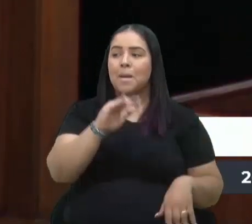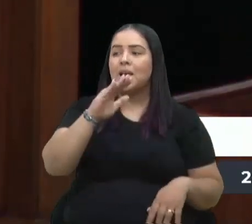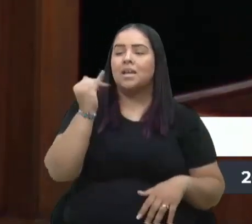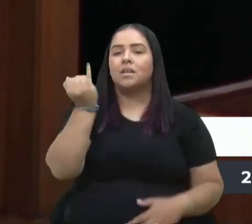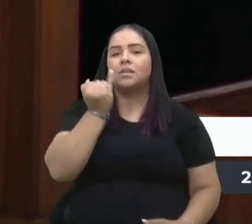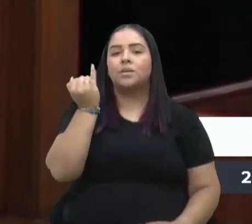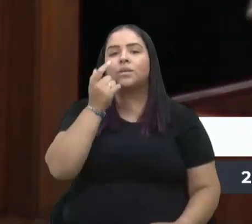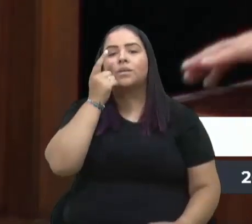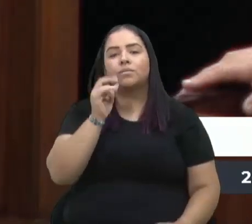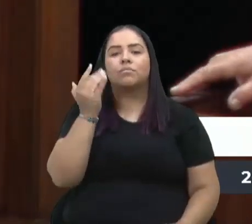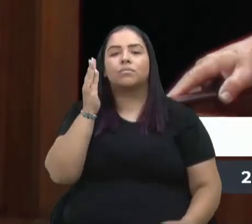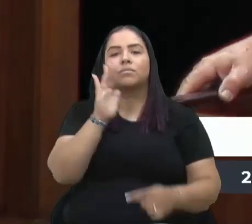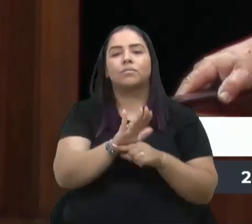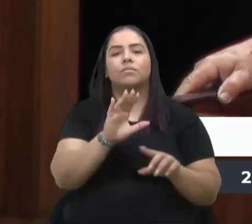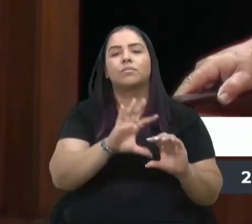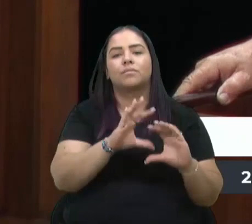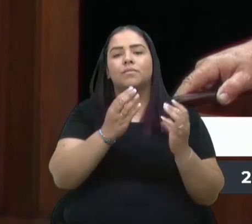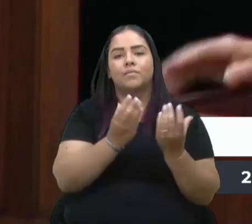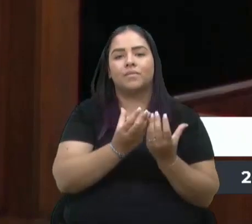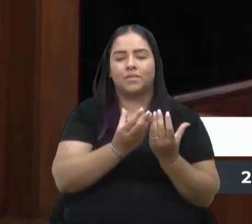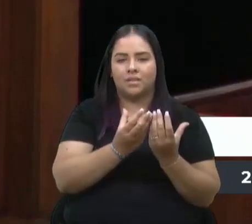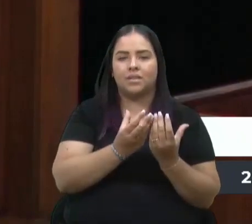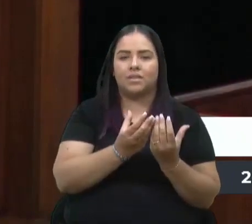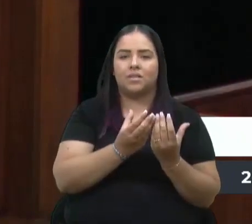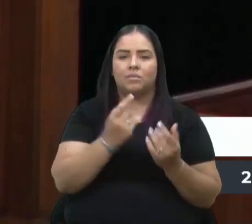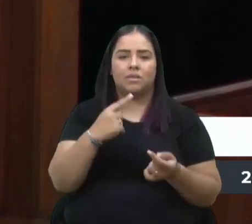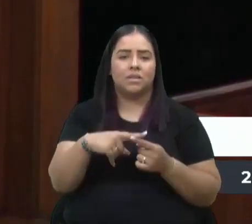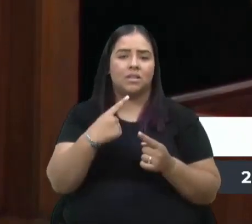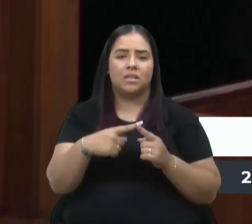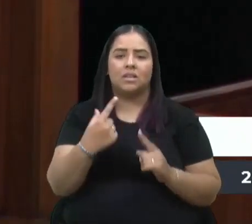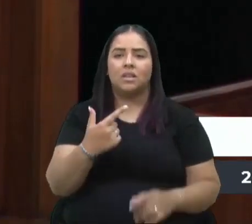atender aquela comunidade lá na ponta, vereadora Gladys, que não tem a